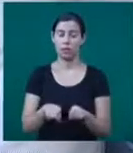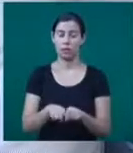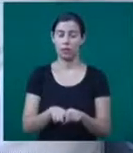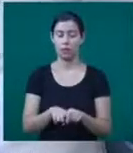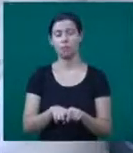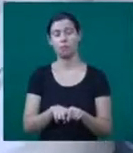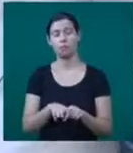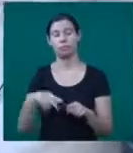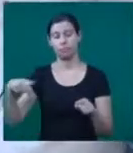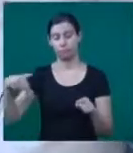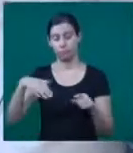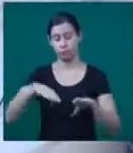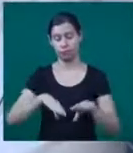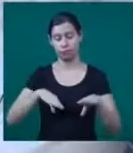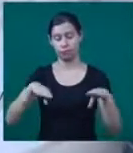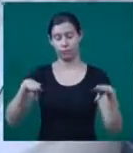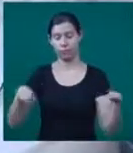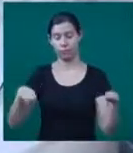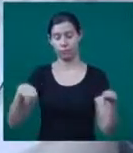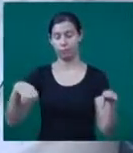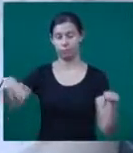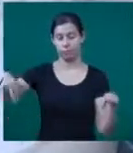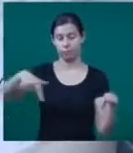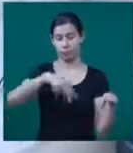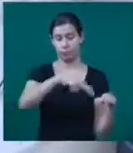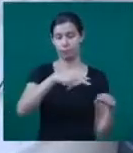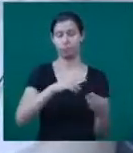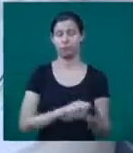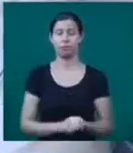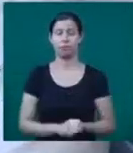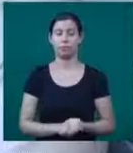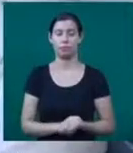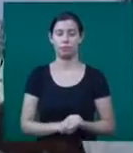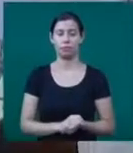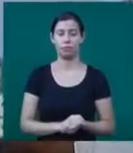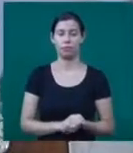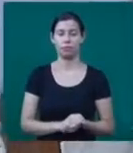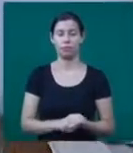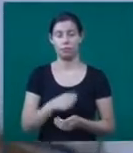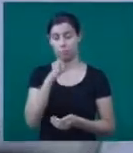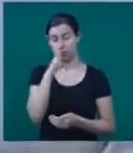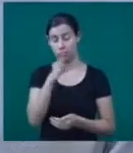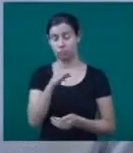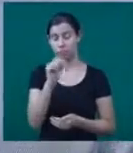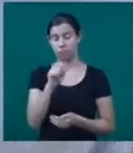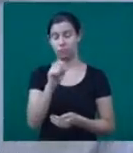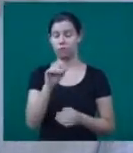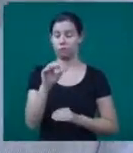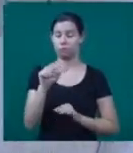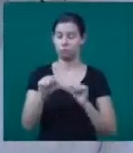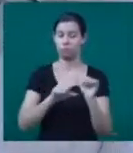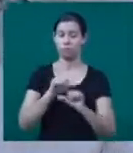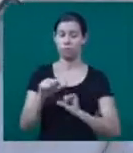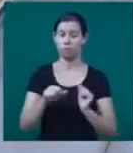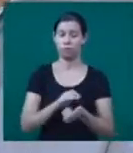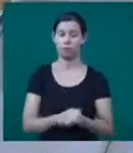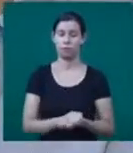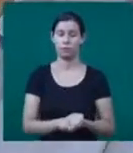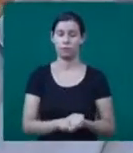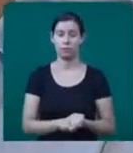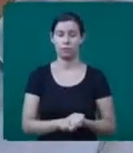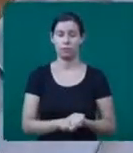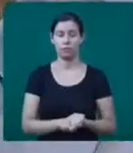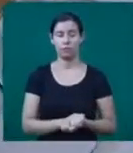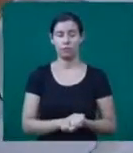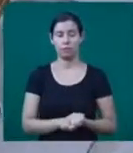de pedestre, ou seja, nós estamos concentrando a princípio nessa situação. Divonei ressalta ainda que mesmo com as medidas